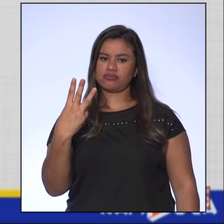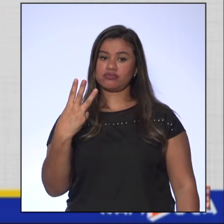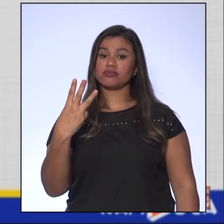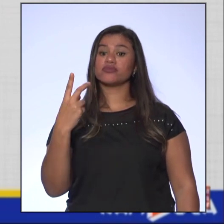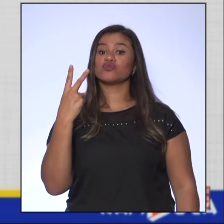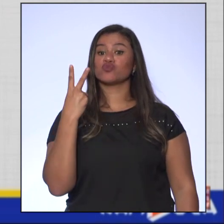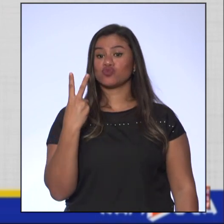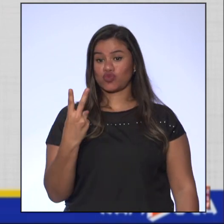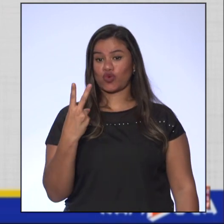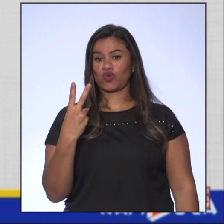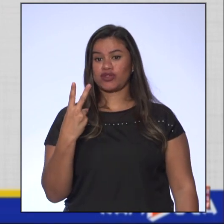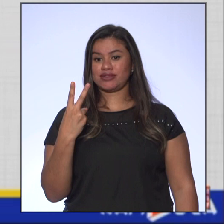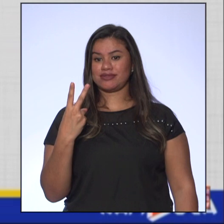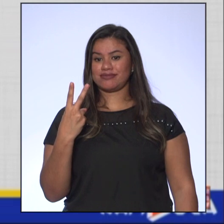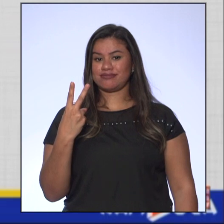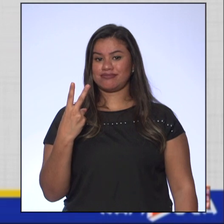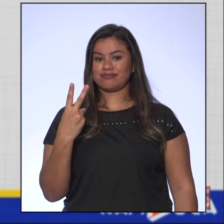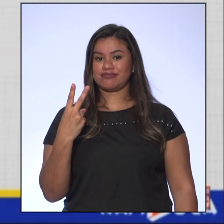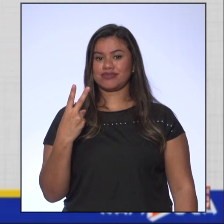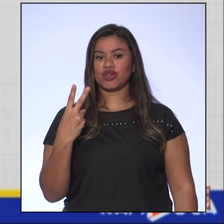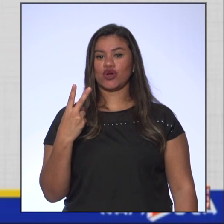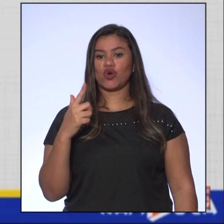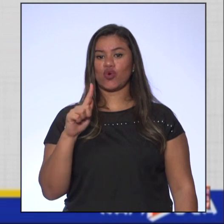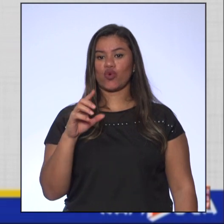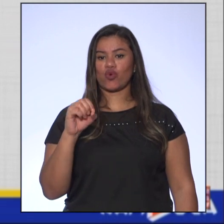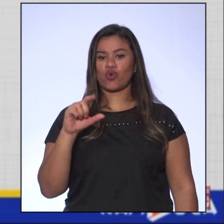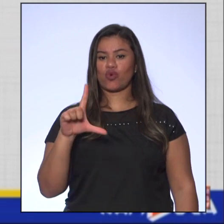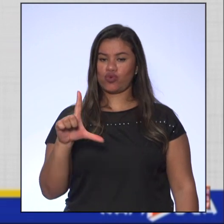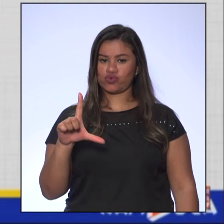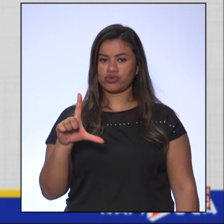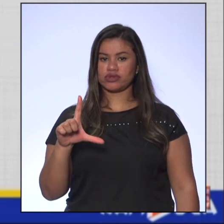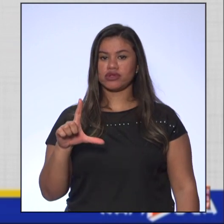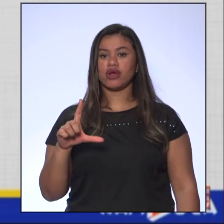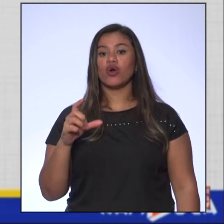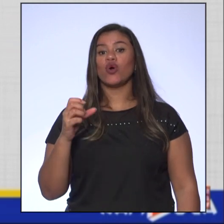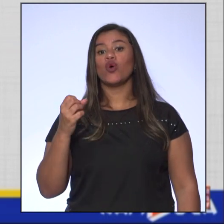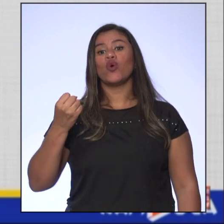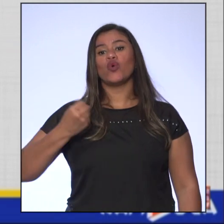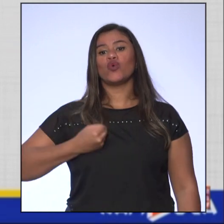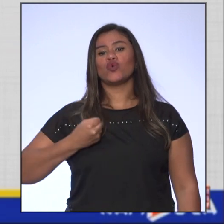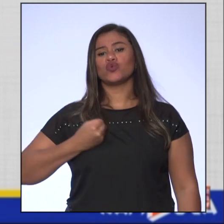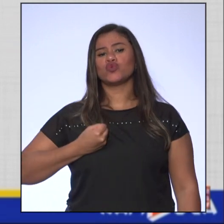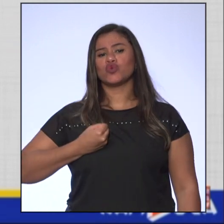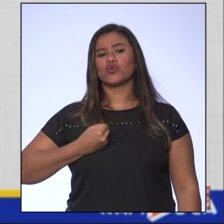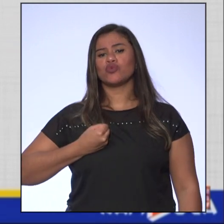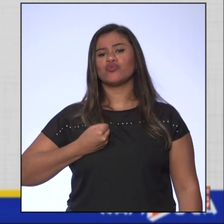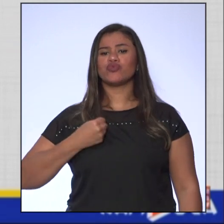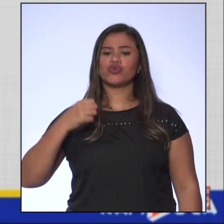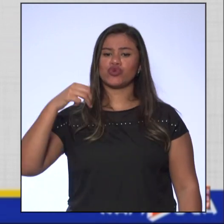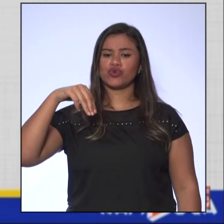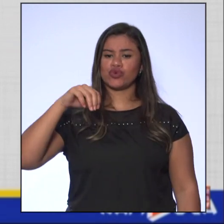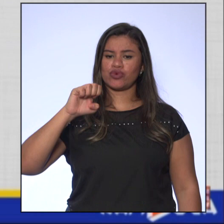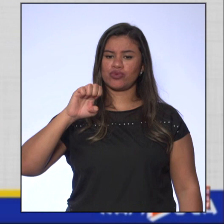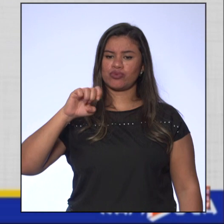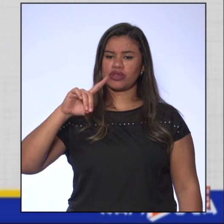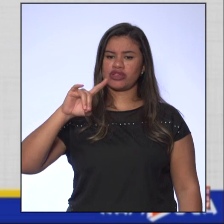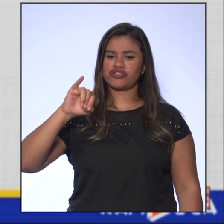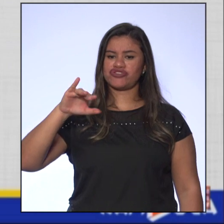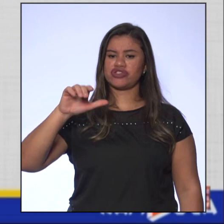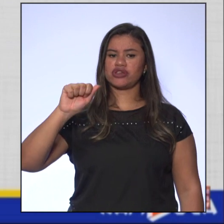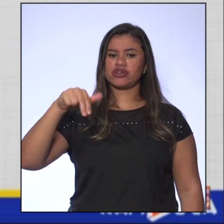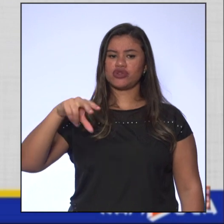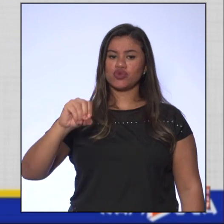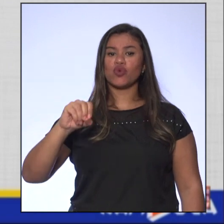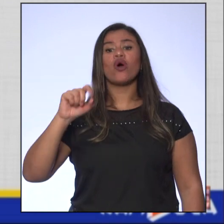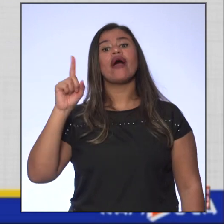3 e 2 gols. O número mediano de gols desse time é... Qual é o número